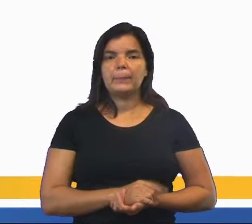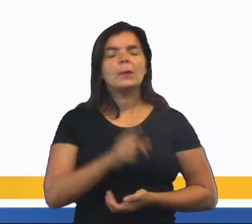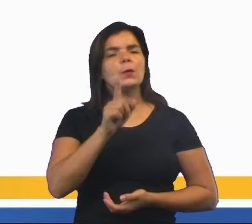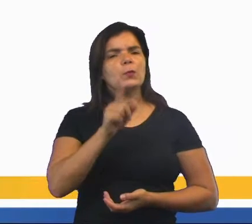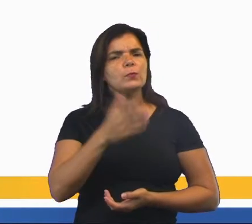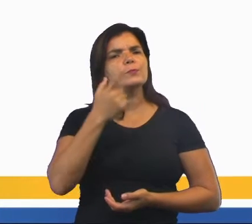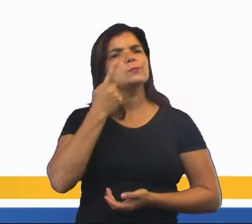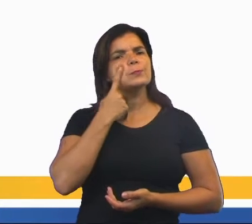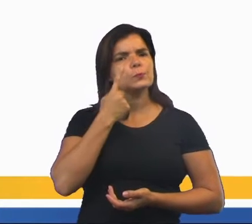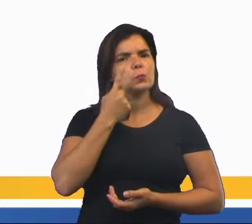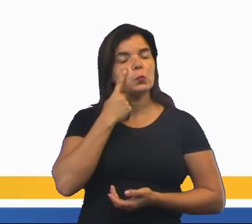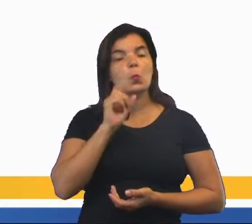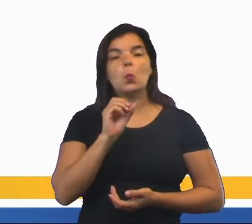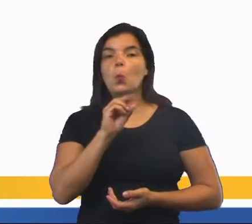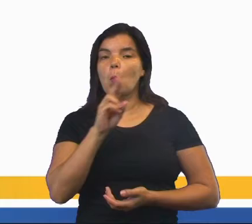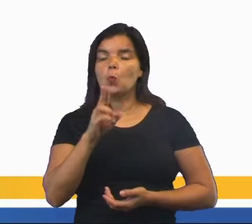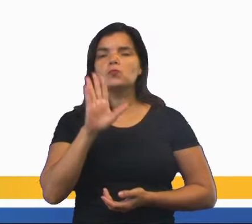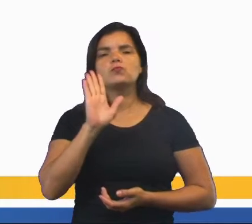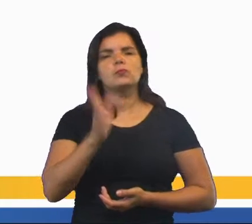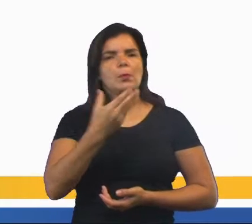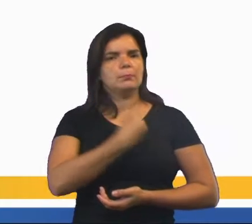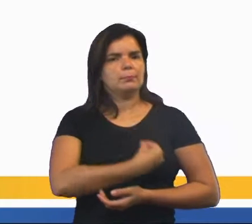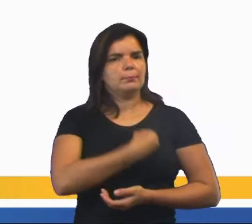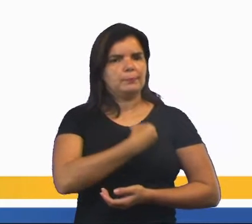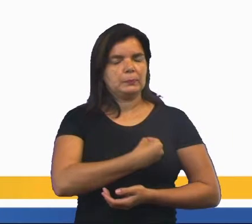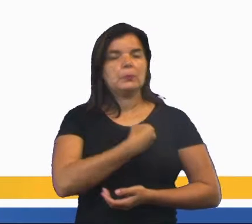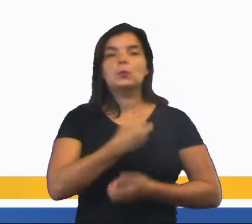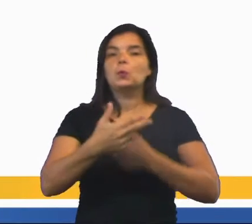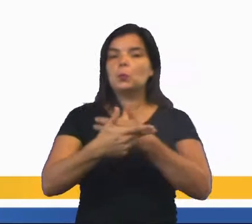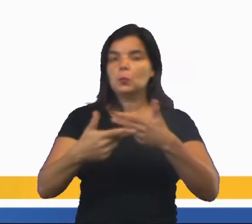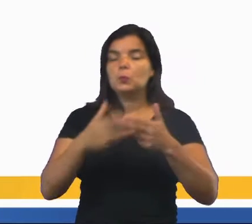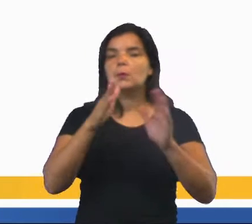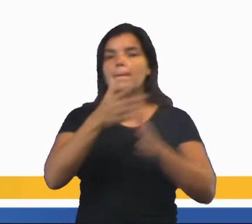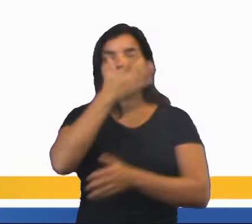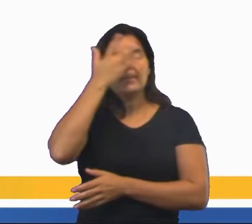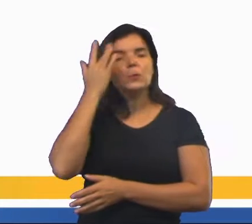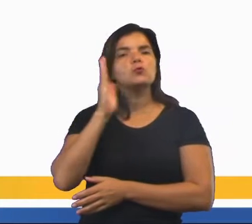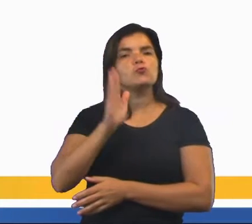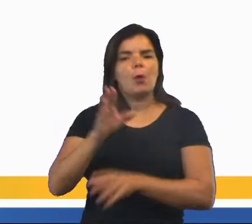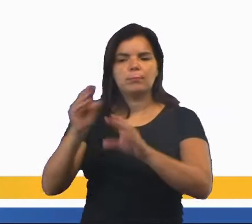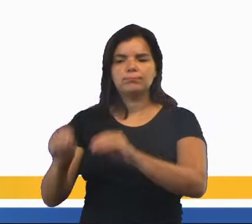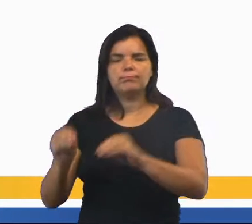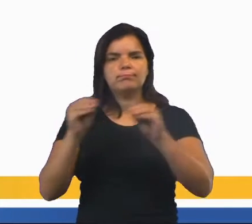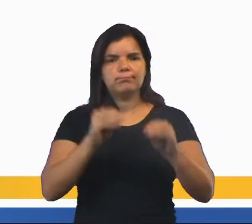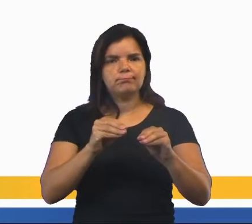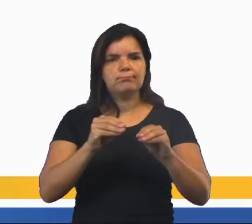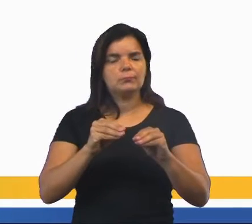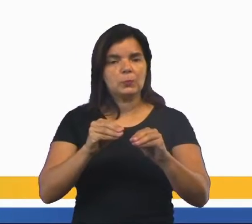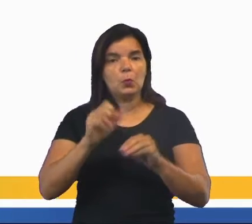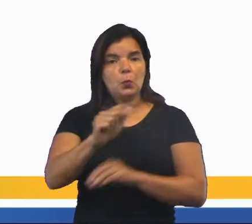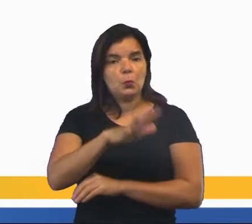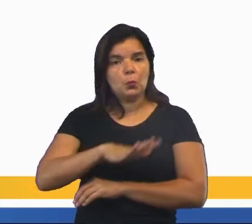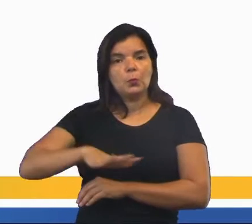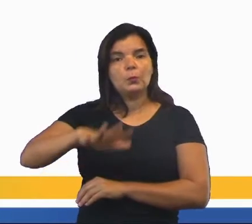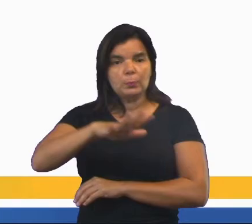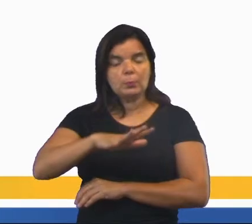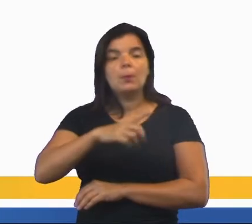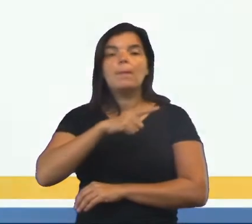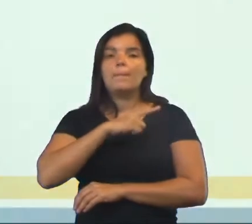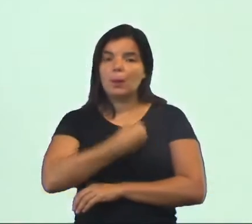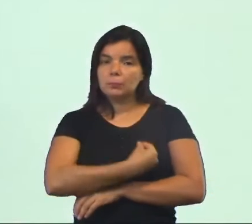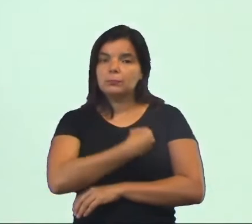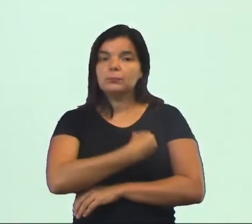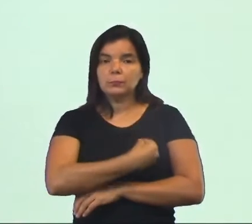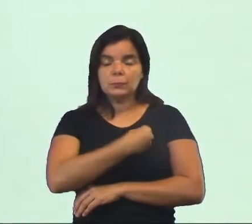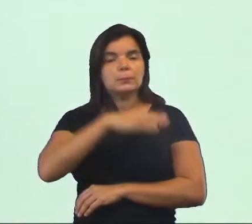Você já viu ou viveu uma situação em que pessoas saem da vida do campo para ir morar na cidade?